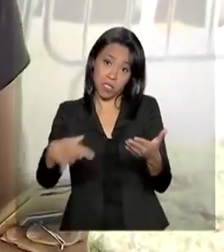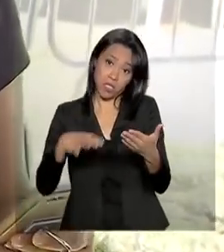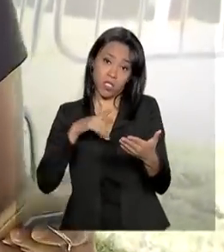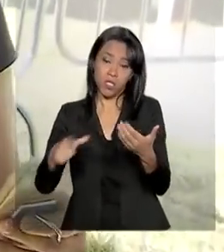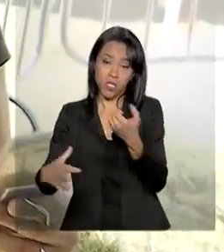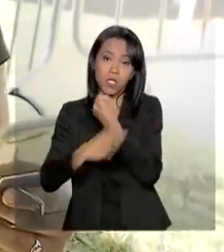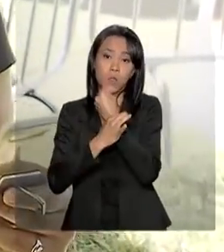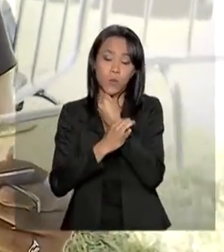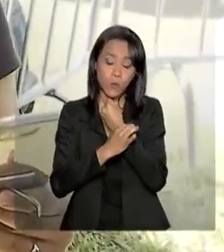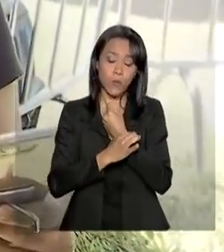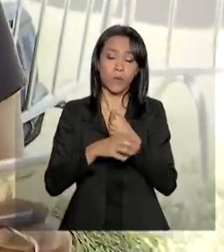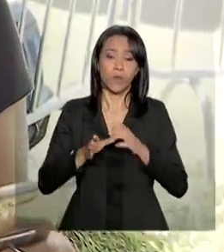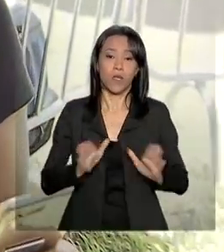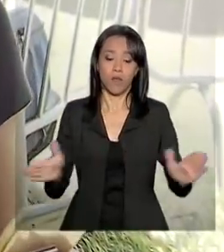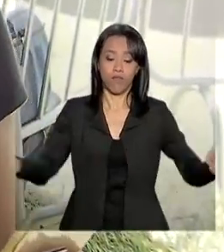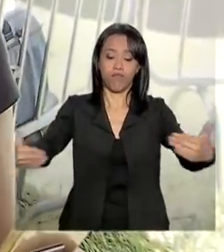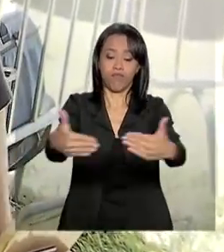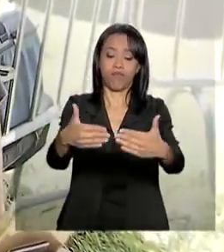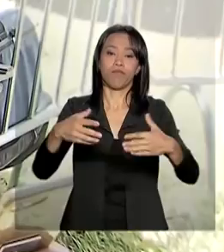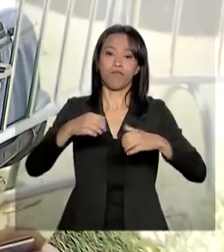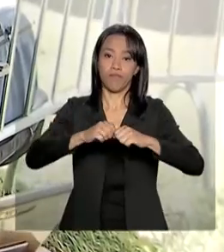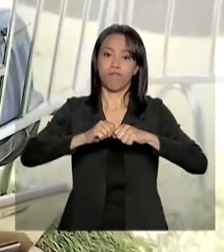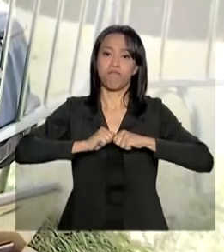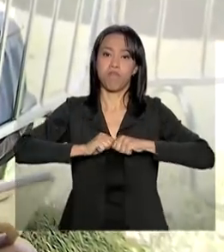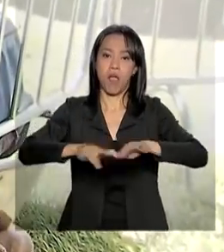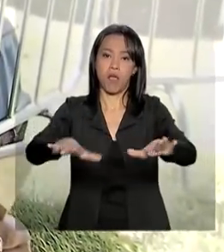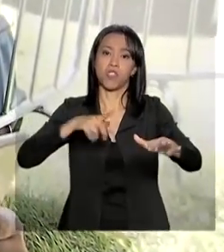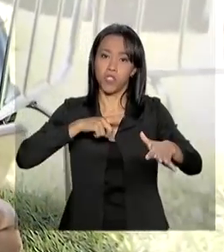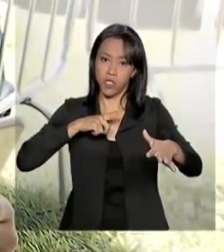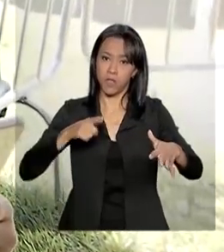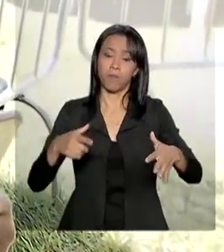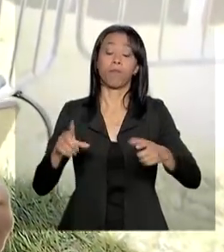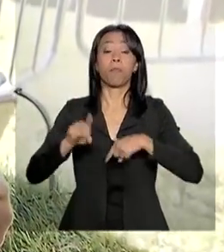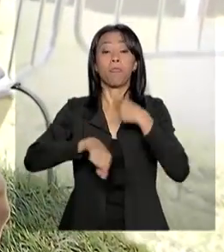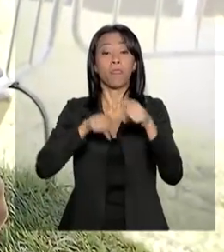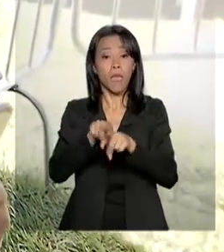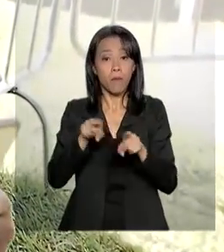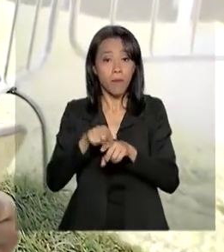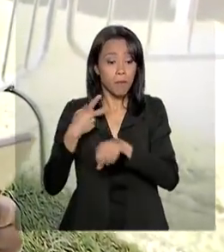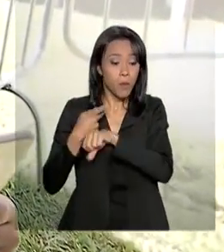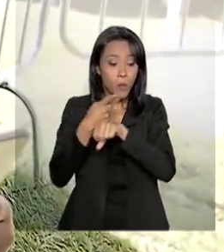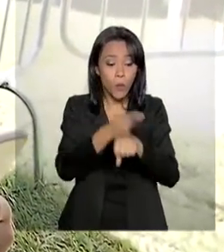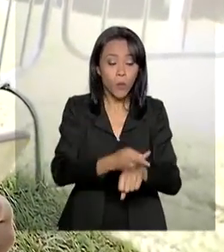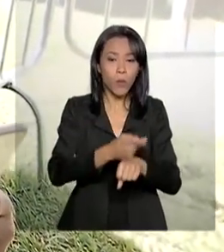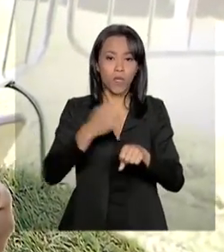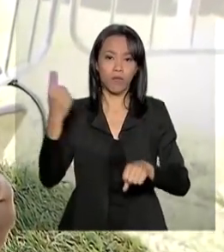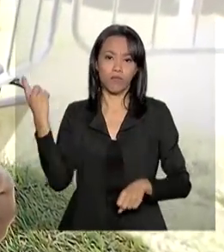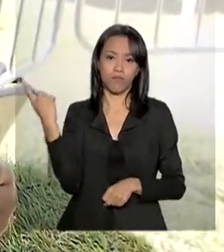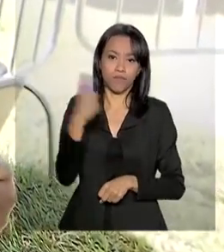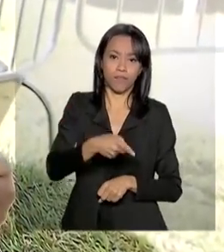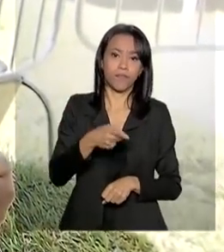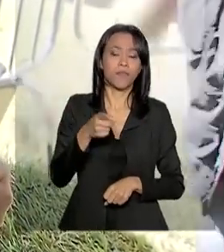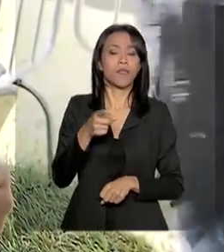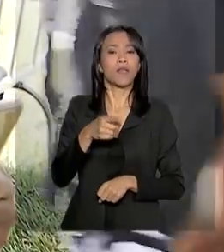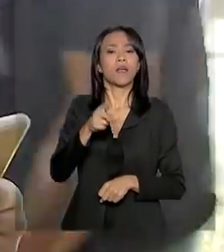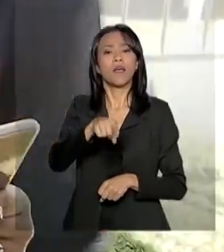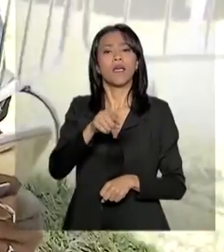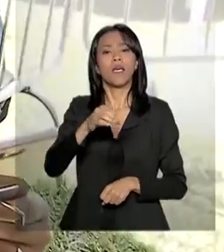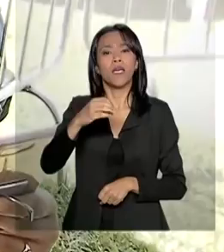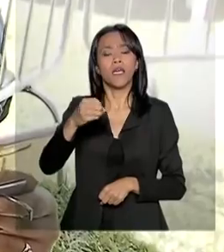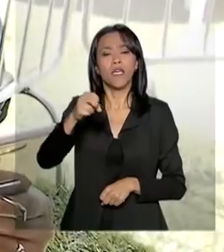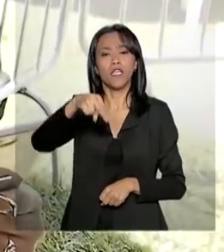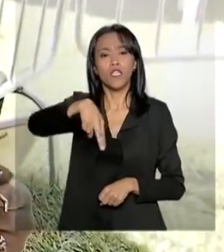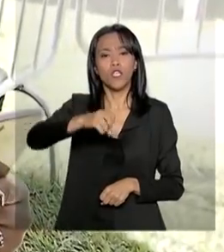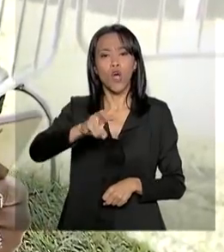a estabilidade dessa barragem. Também foram expedidos mandados de busca e apreensão na sede da Vale, em Nova Lima, e